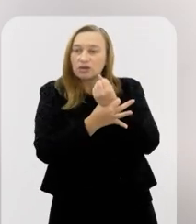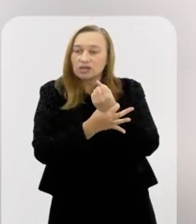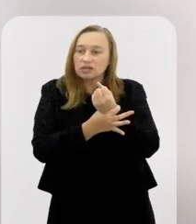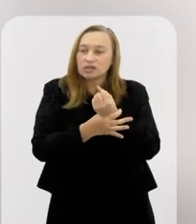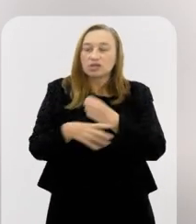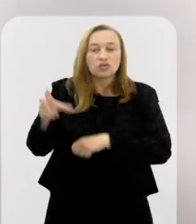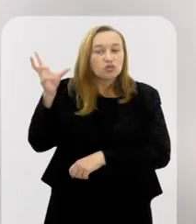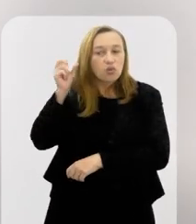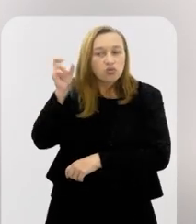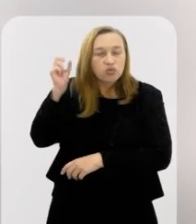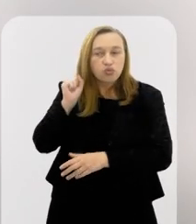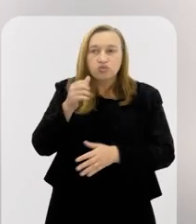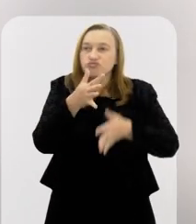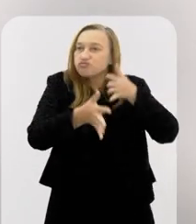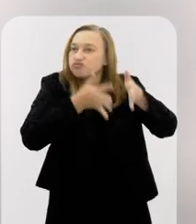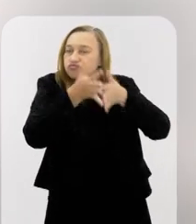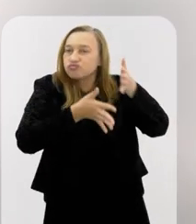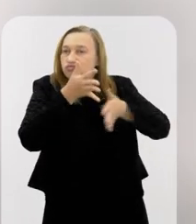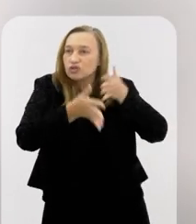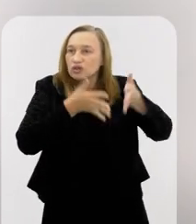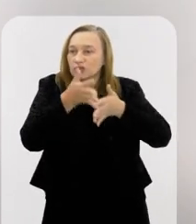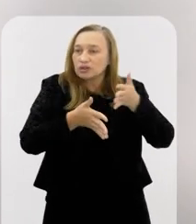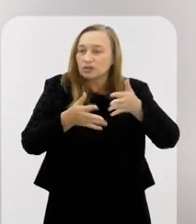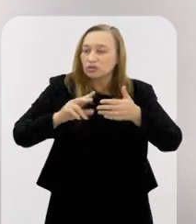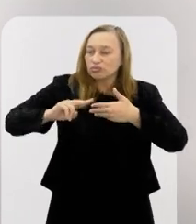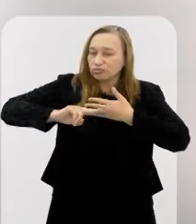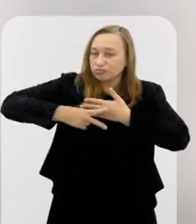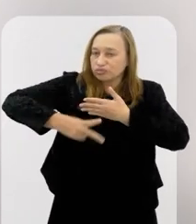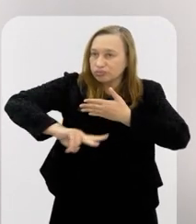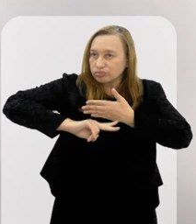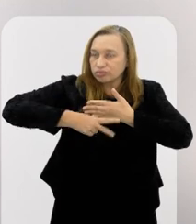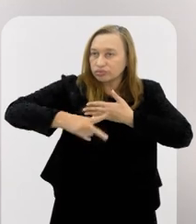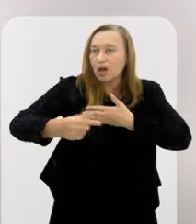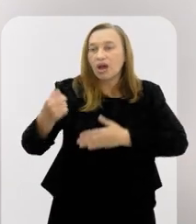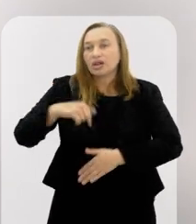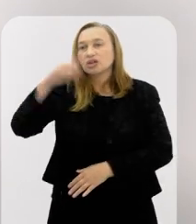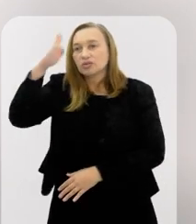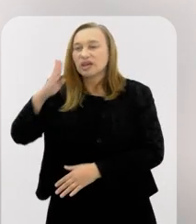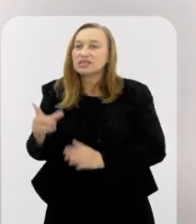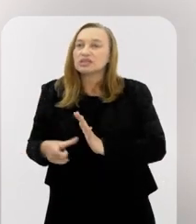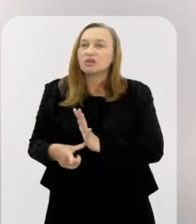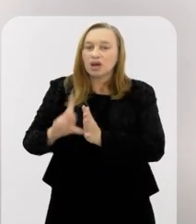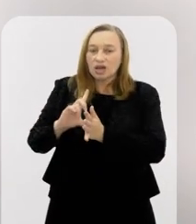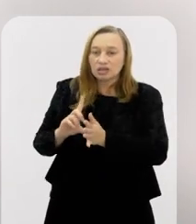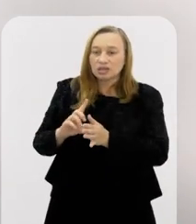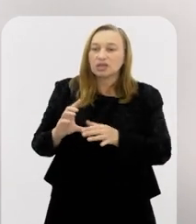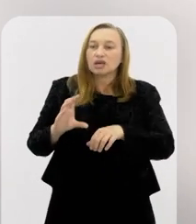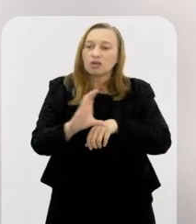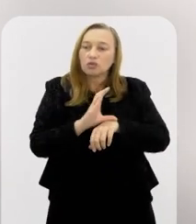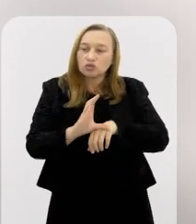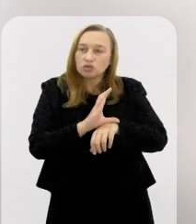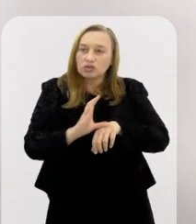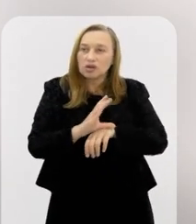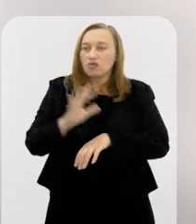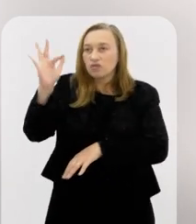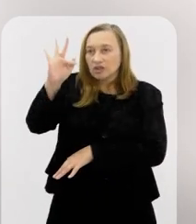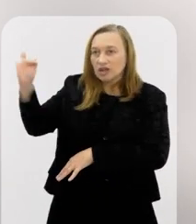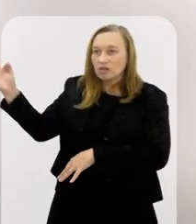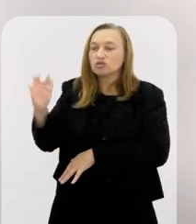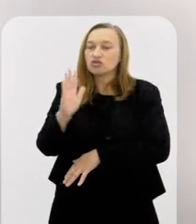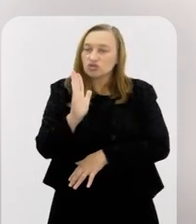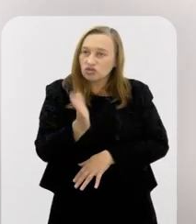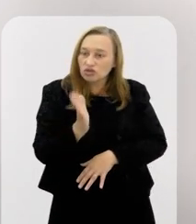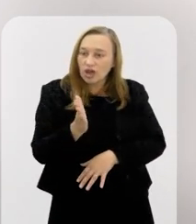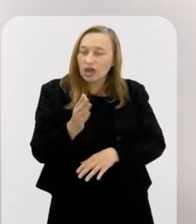ouvido e aí obviamente na sequência vieram os acontecimentos aqui no Brasil antes mesmo da Constituição Federal já